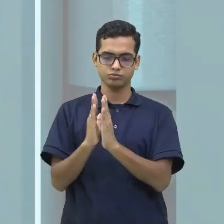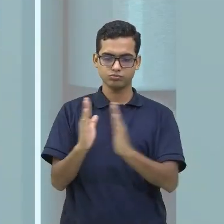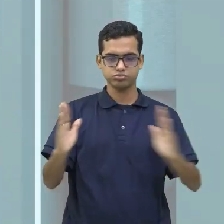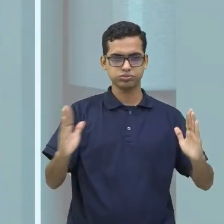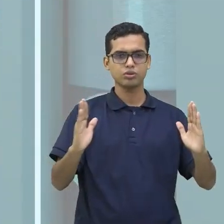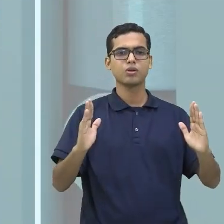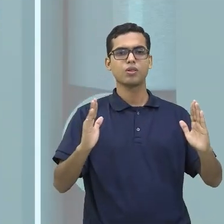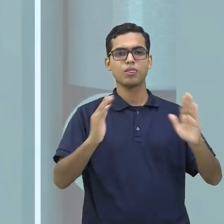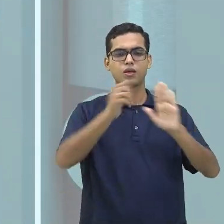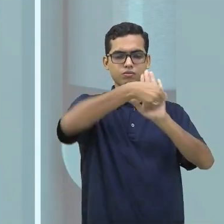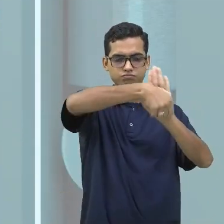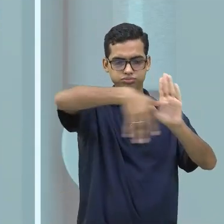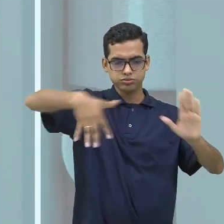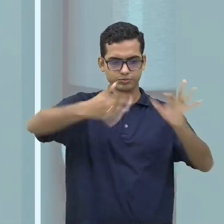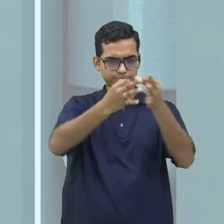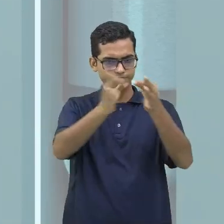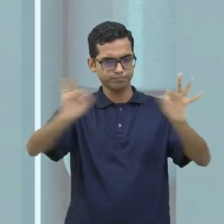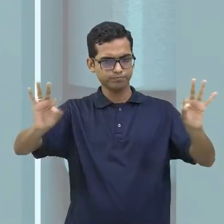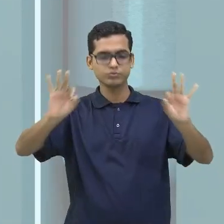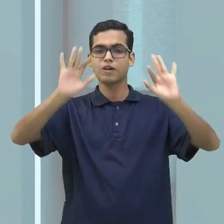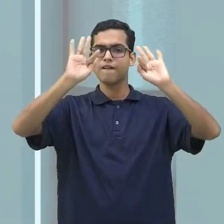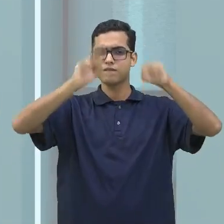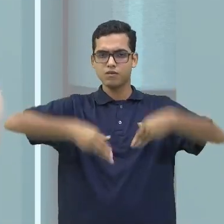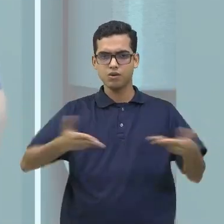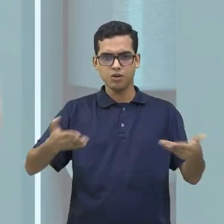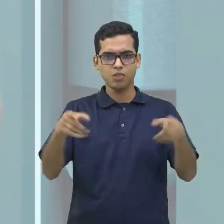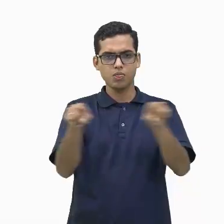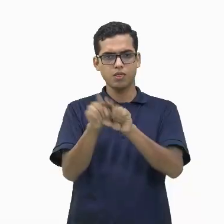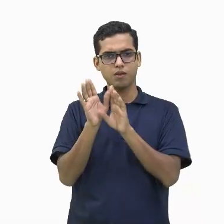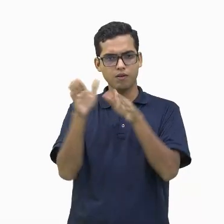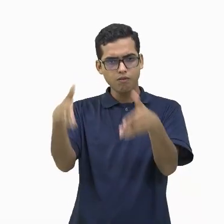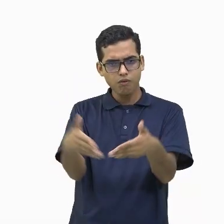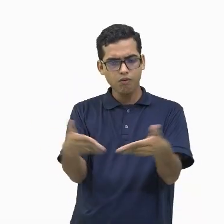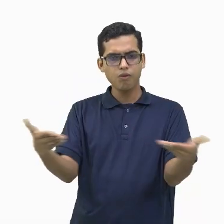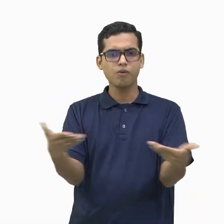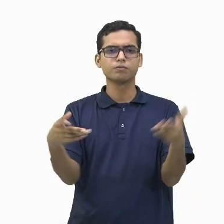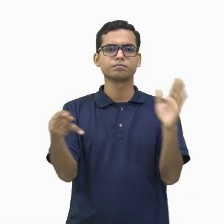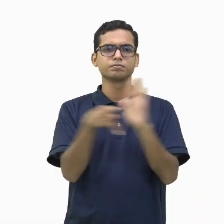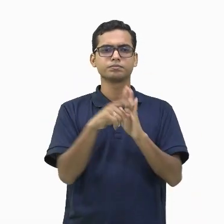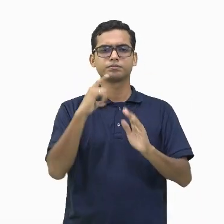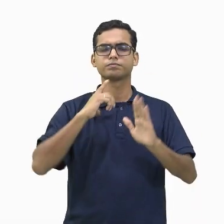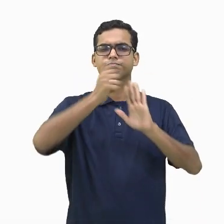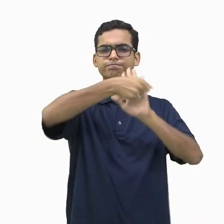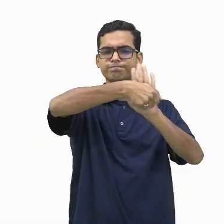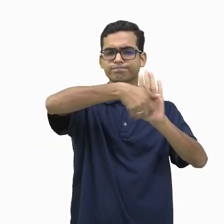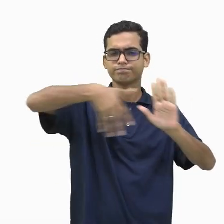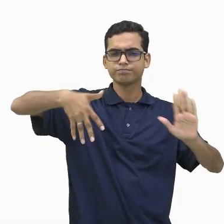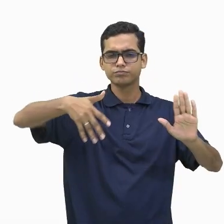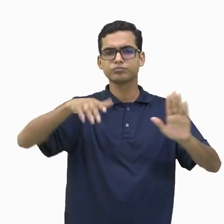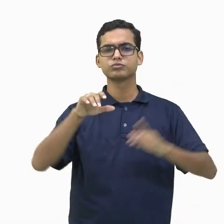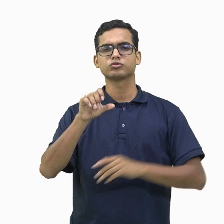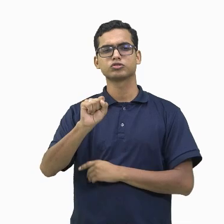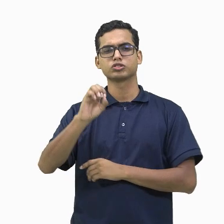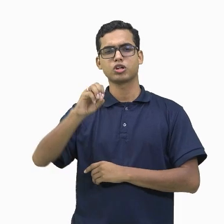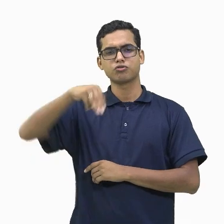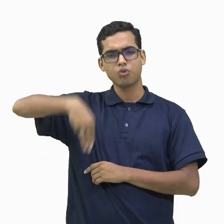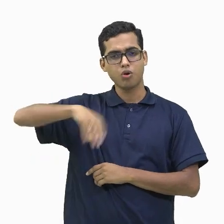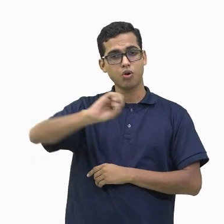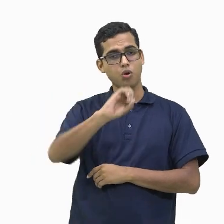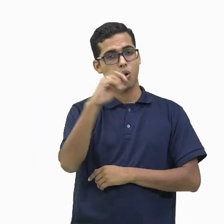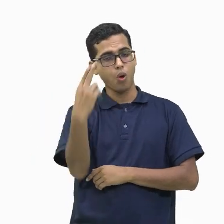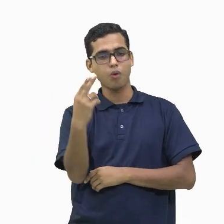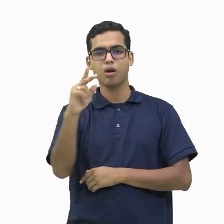construção. Vamos rapidamente para as figuras de harmonia ou de som. são aquelas que utilizam